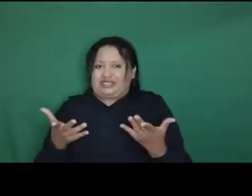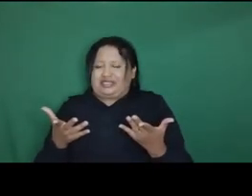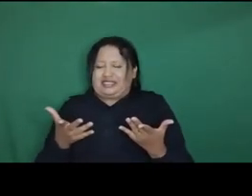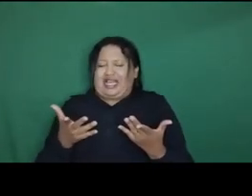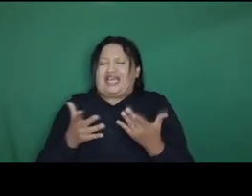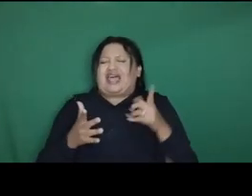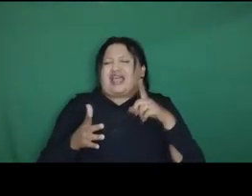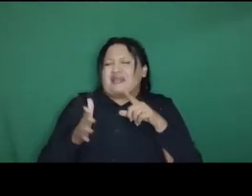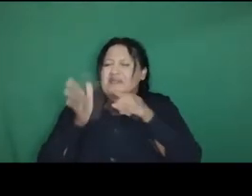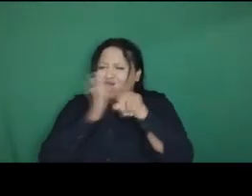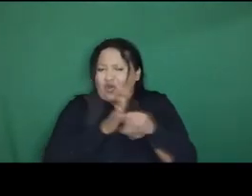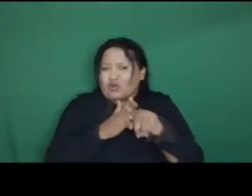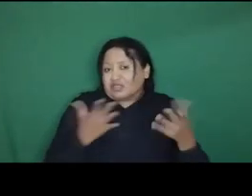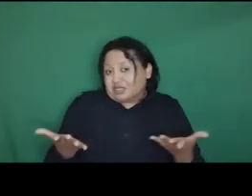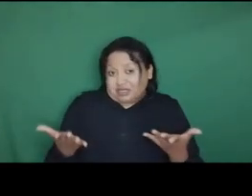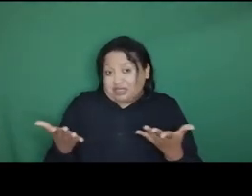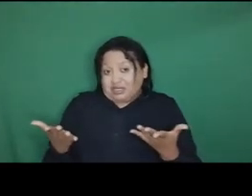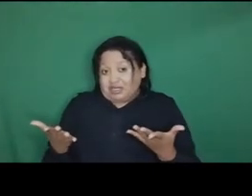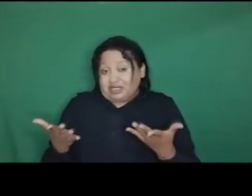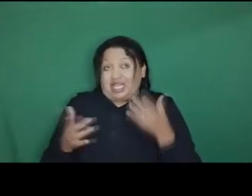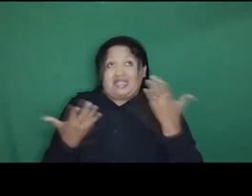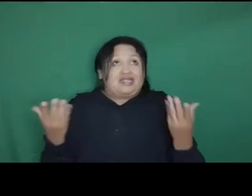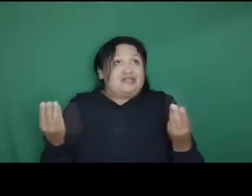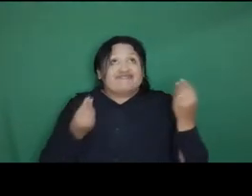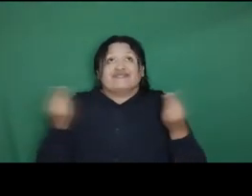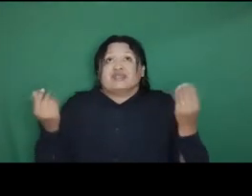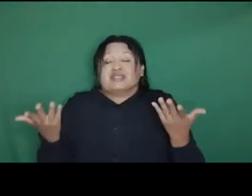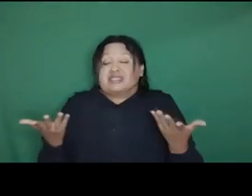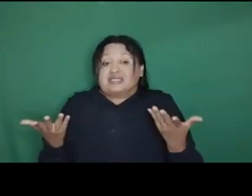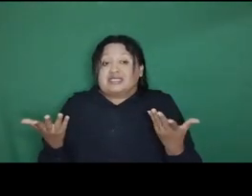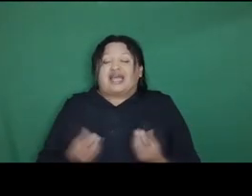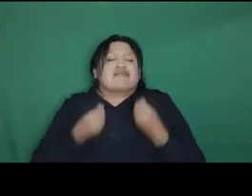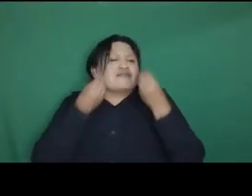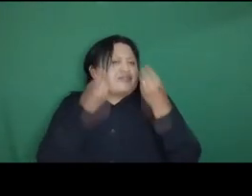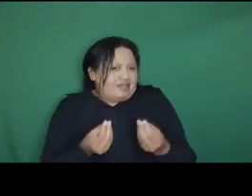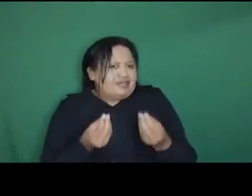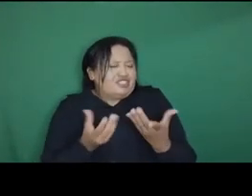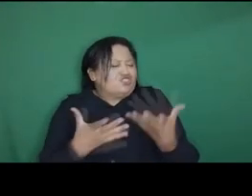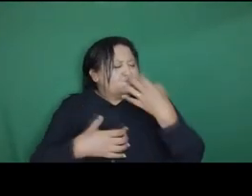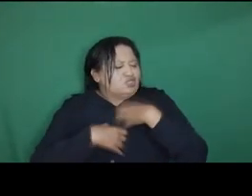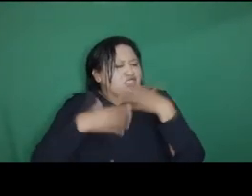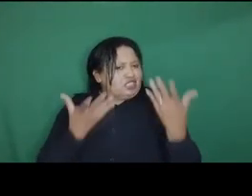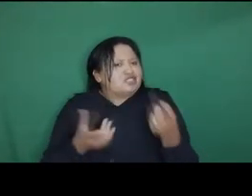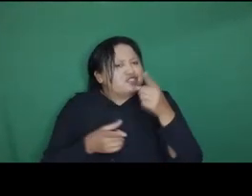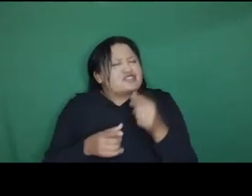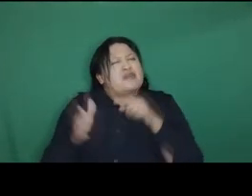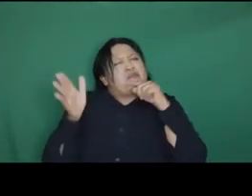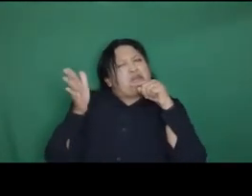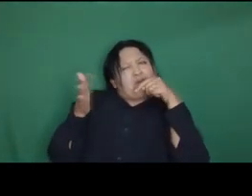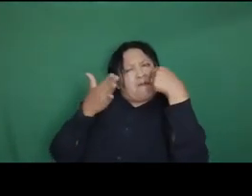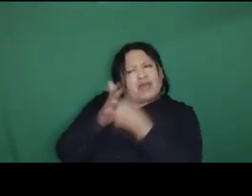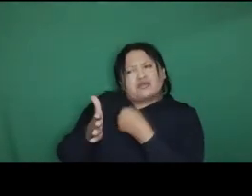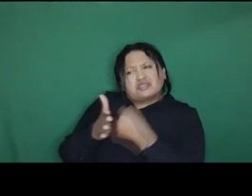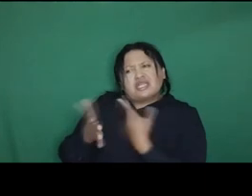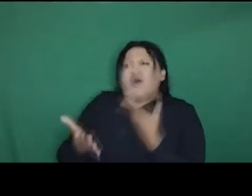darem né meios para você questionar entrar com recurso diz olha mas não falava